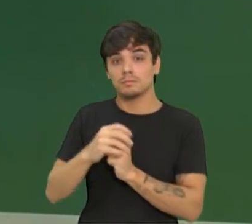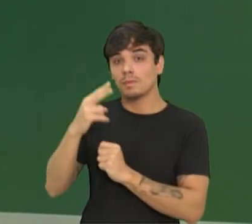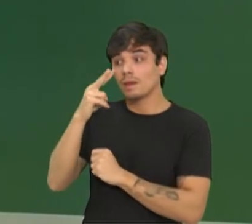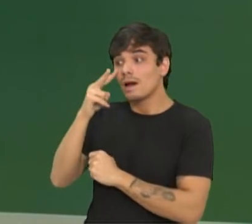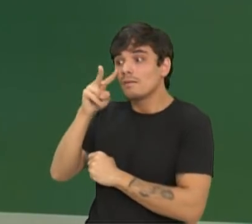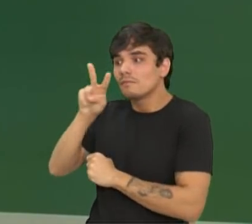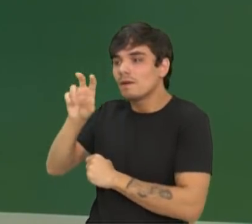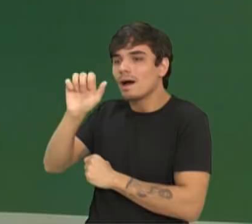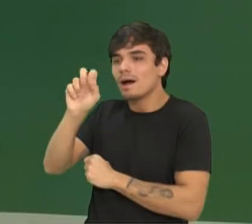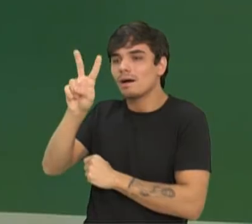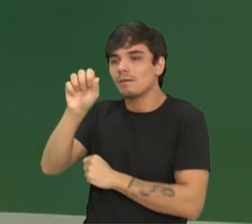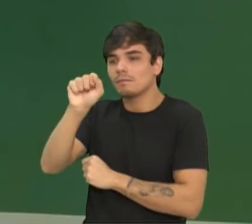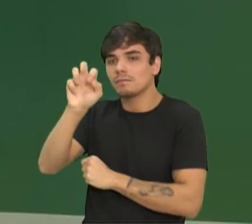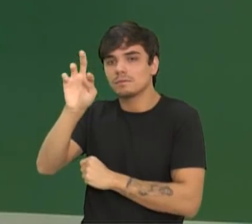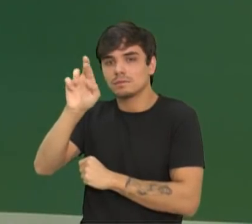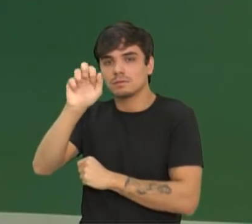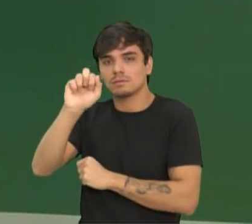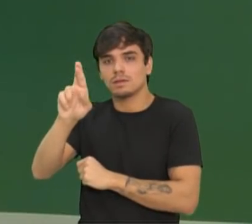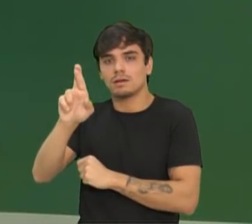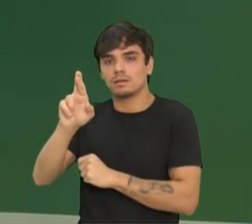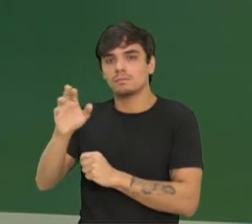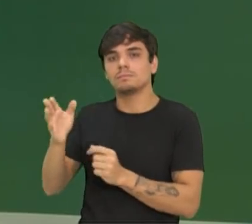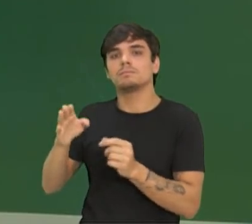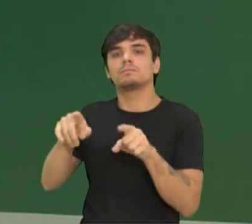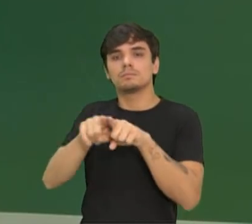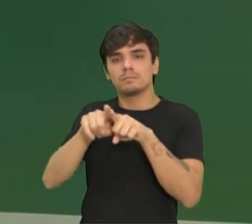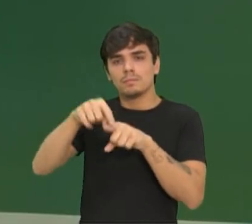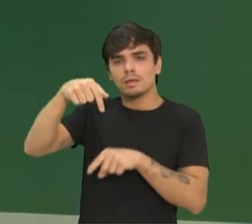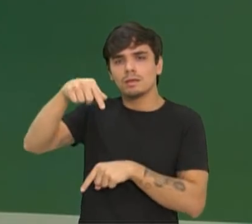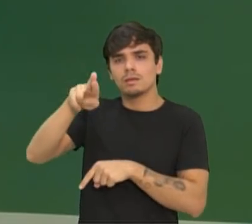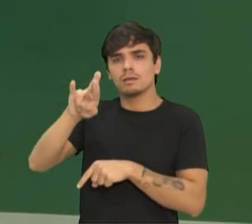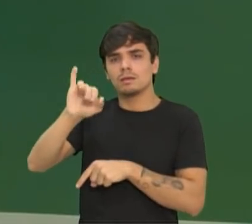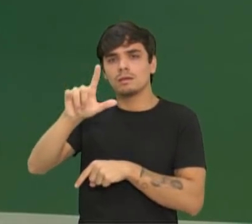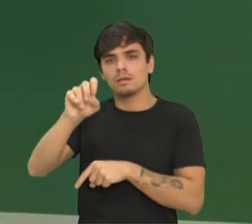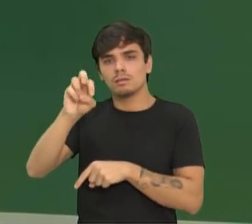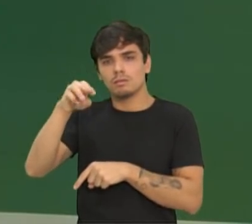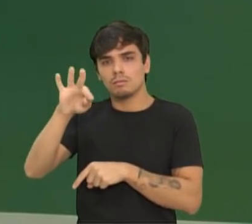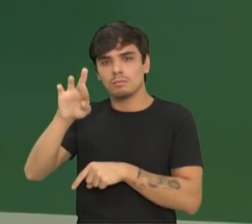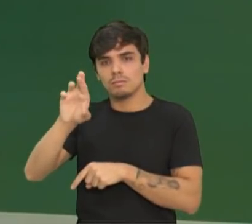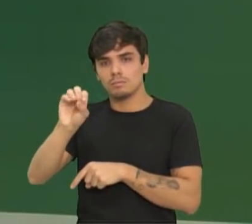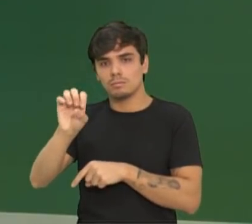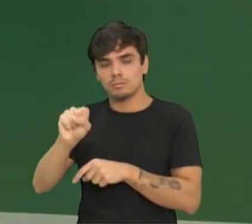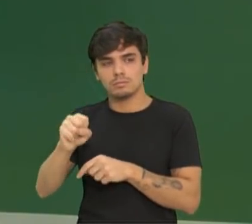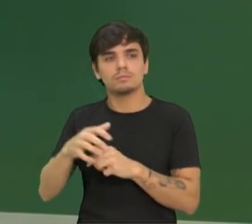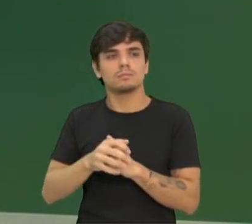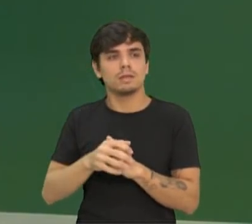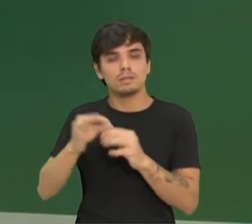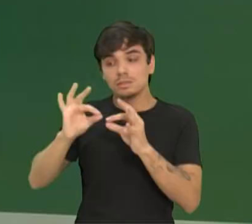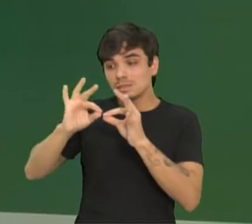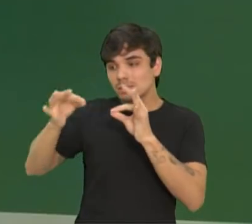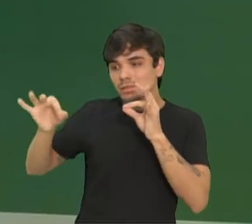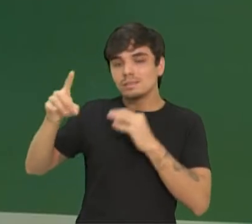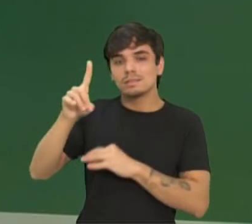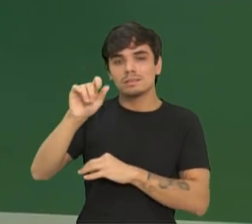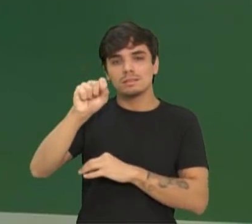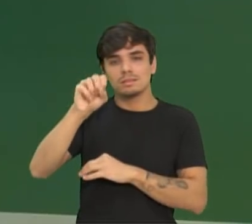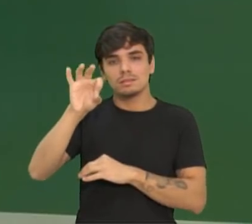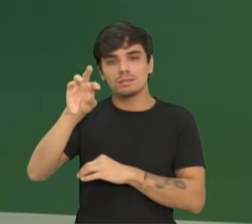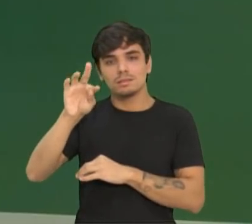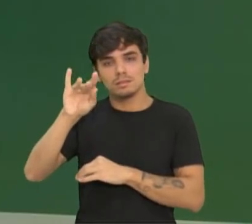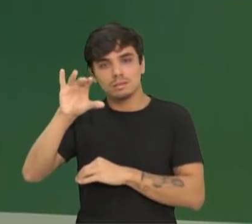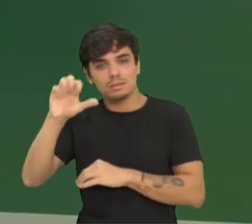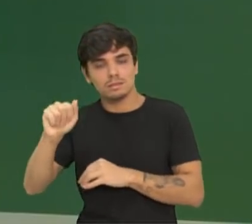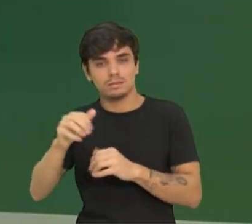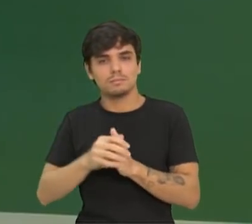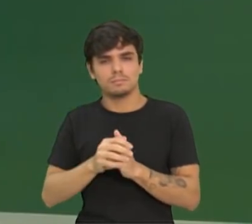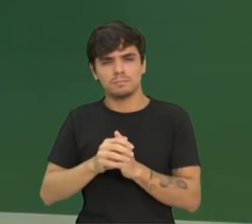quilômetros, distância, certo? Reparando na sílaba tônica de cada palavra, o acento já está dando uma dica,